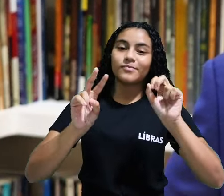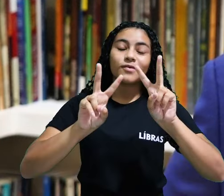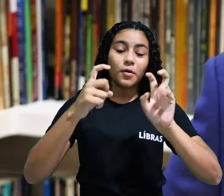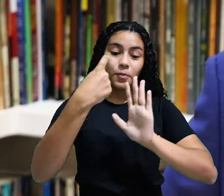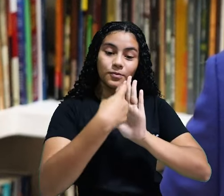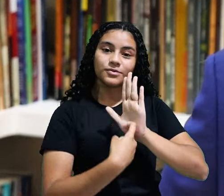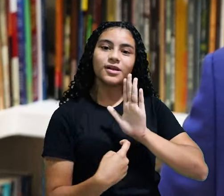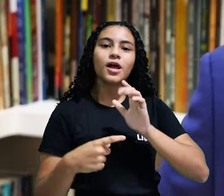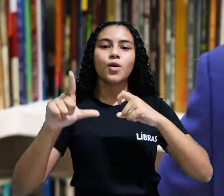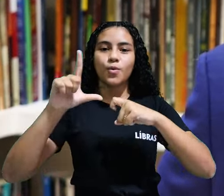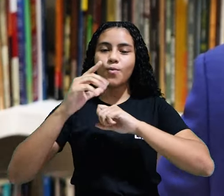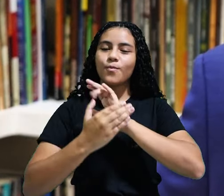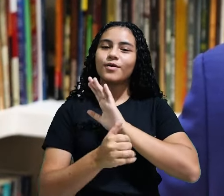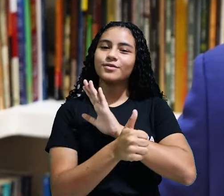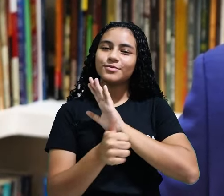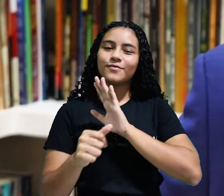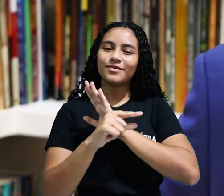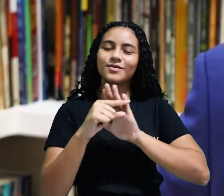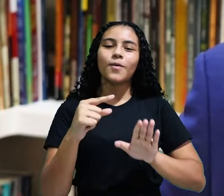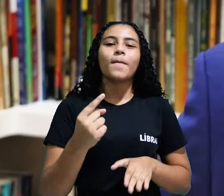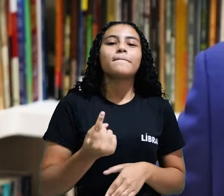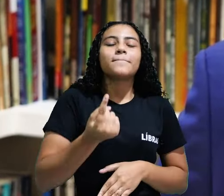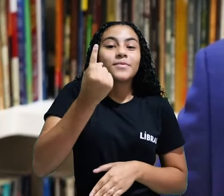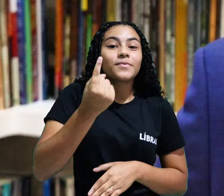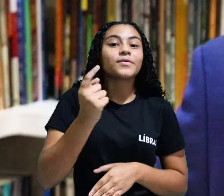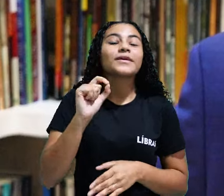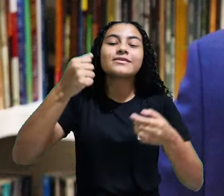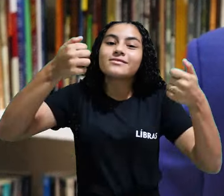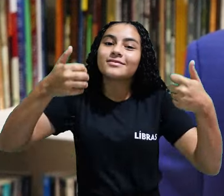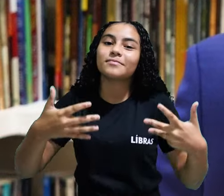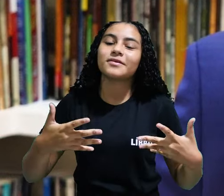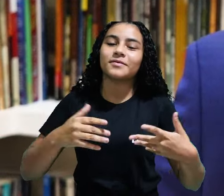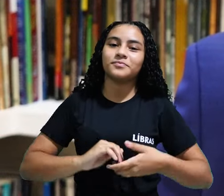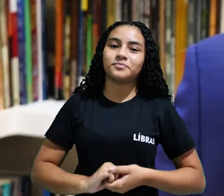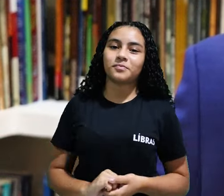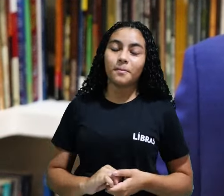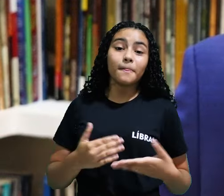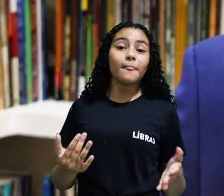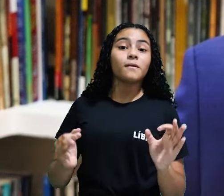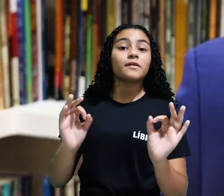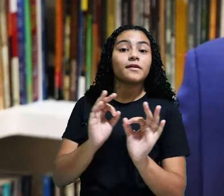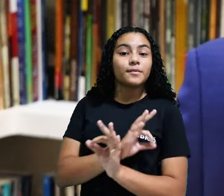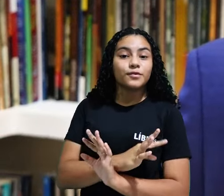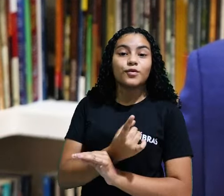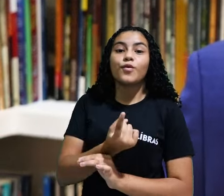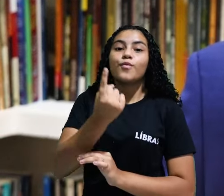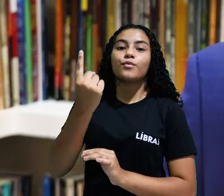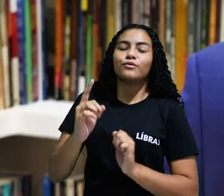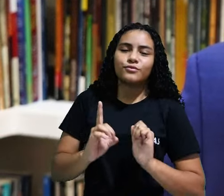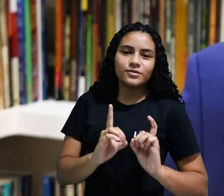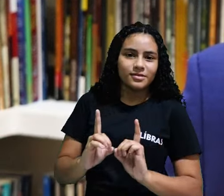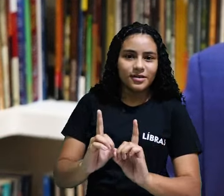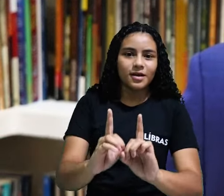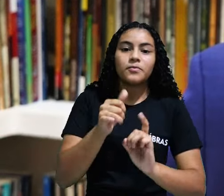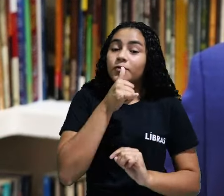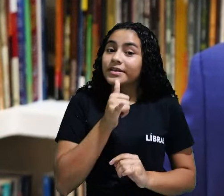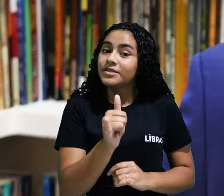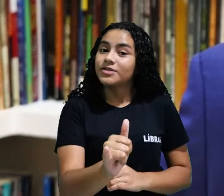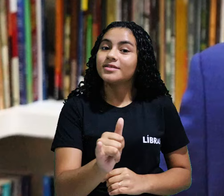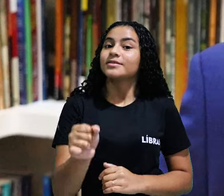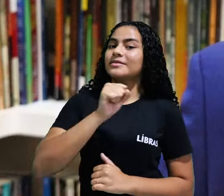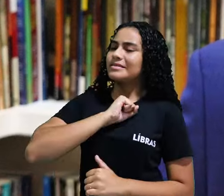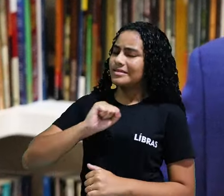texto está em Lucas 11, verso 1, que diz: Quando terminou, um de seus discípulos lhe